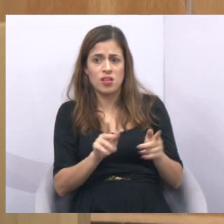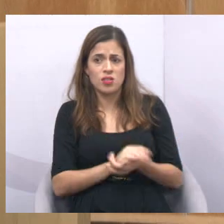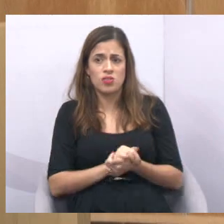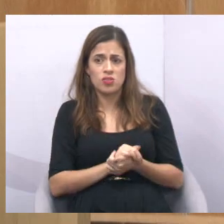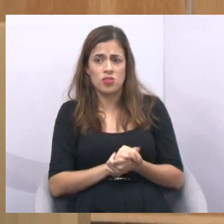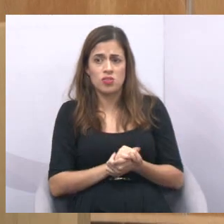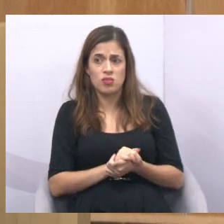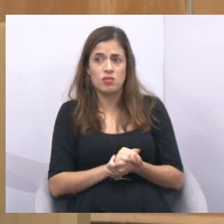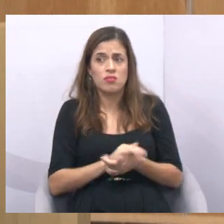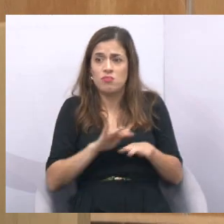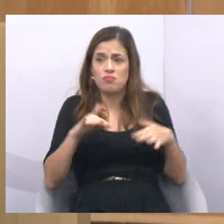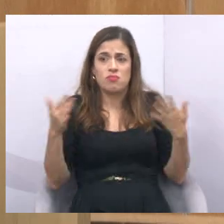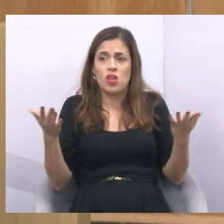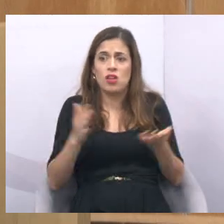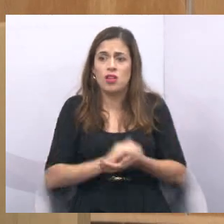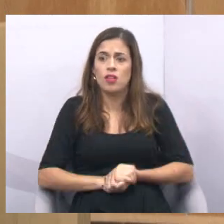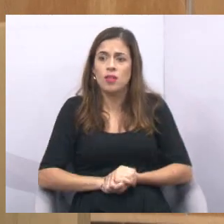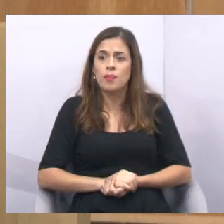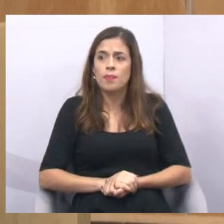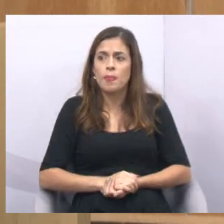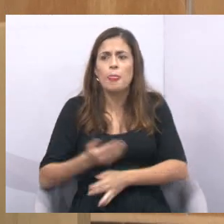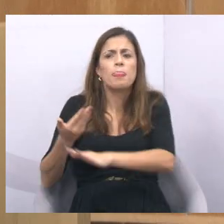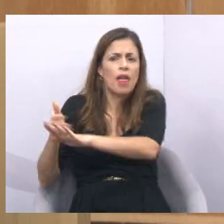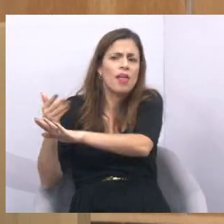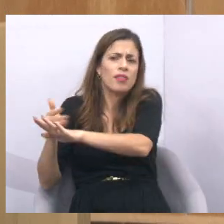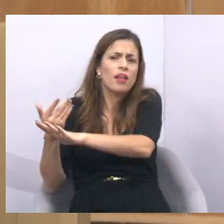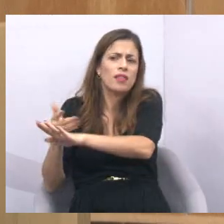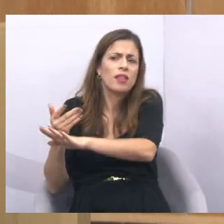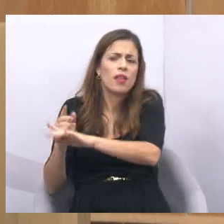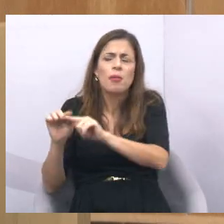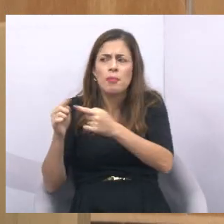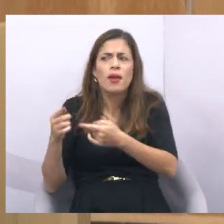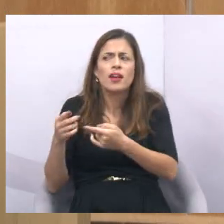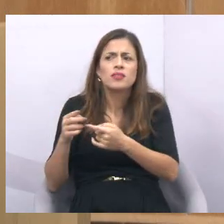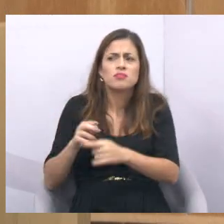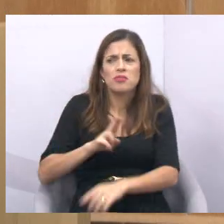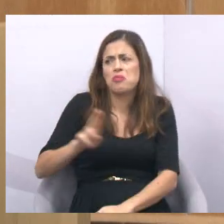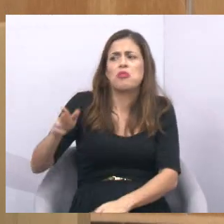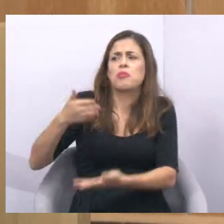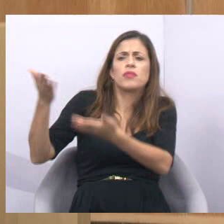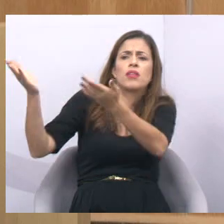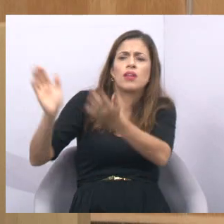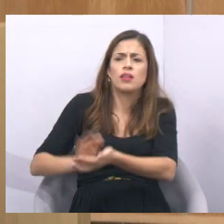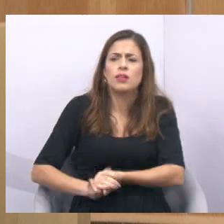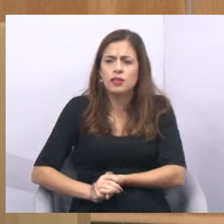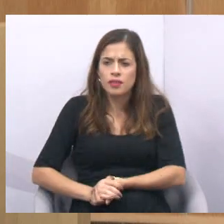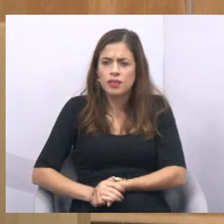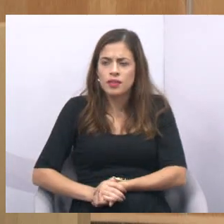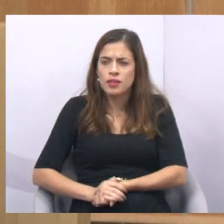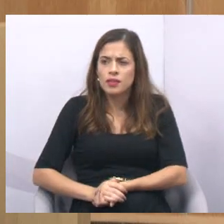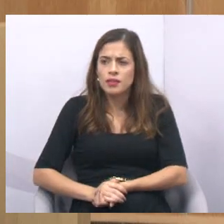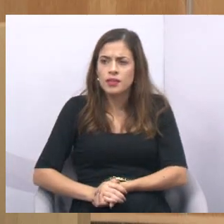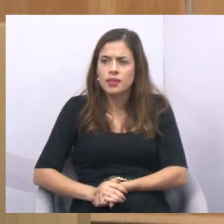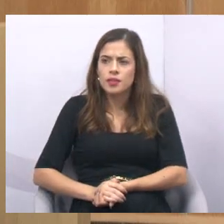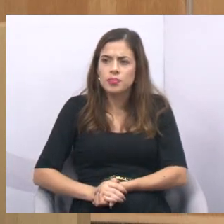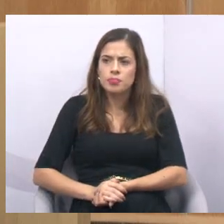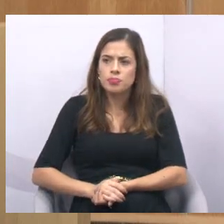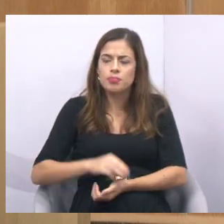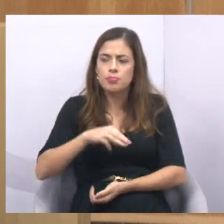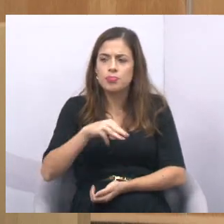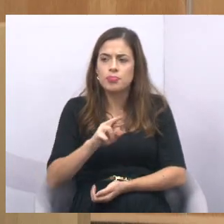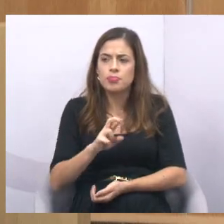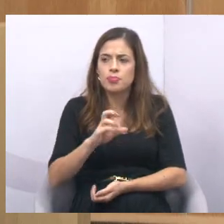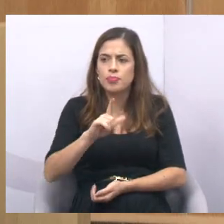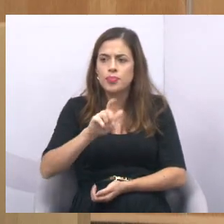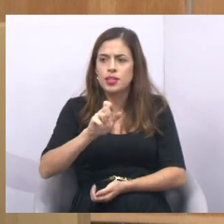Superdotado, tal, não sei o quê. Pode ter treinado também, mas, é o Michael Jordan. Tá bom. Marcel, você